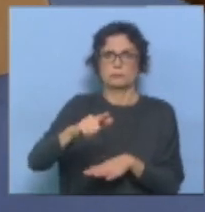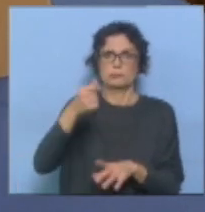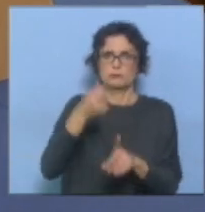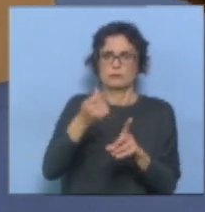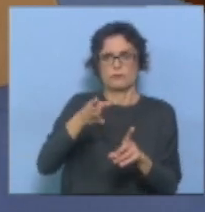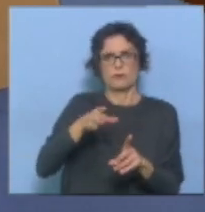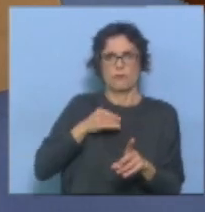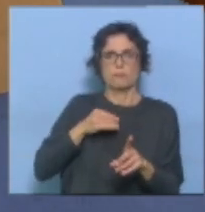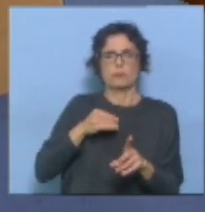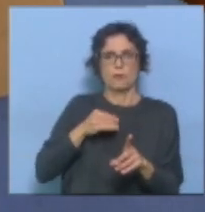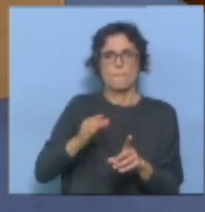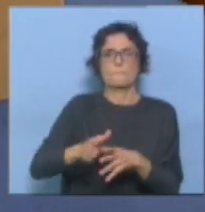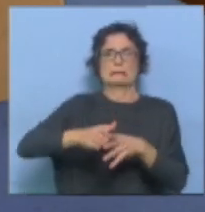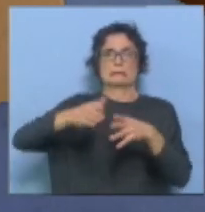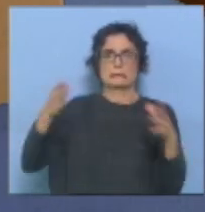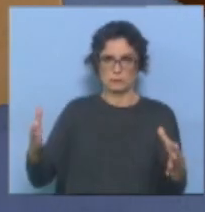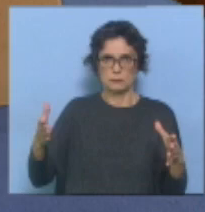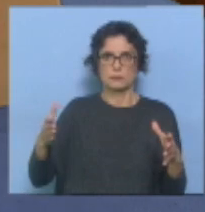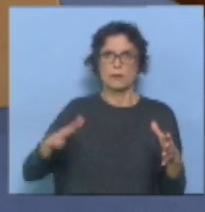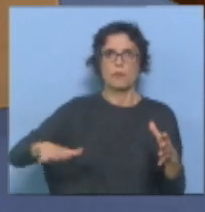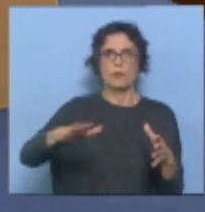espaço com o Campus Veritati,